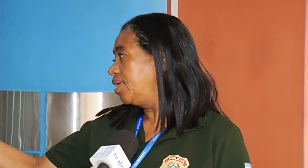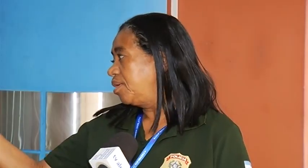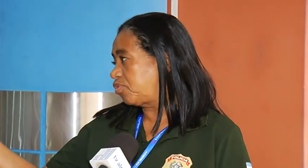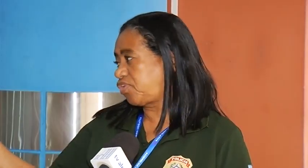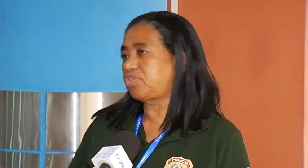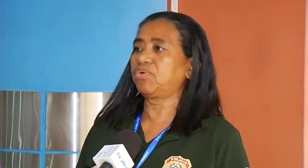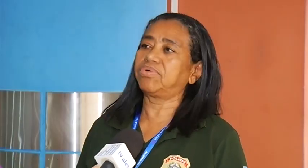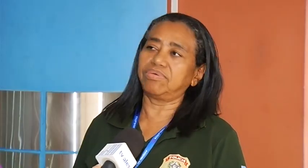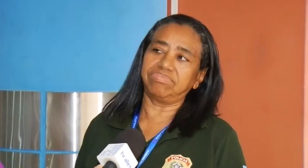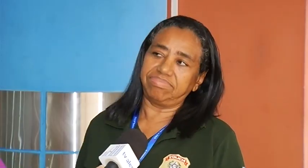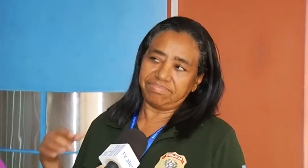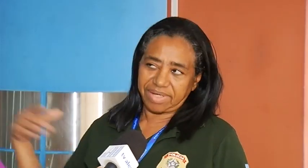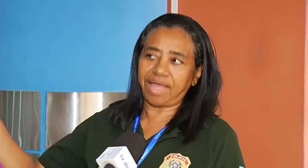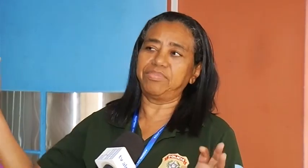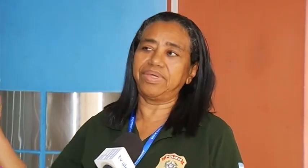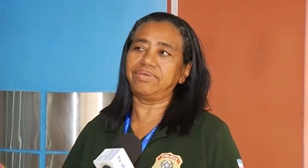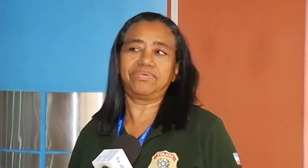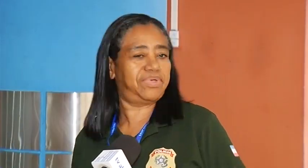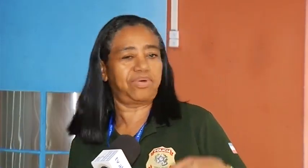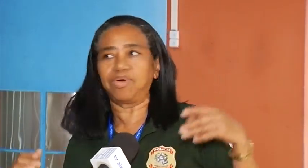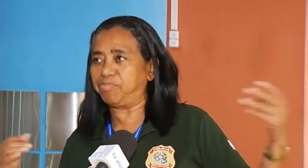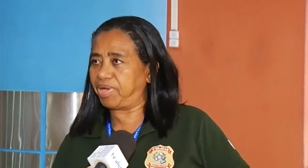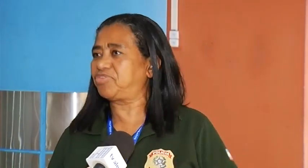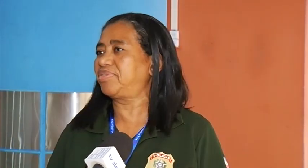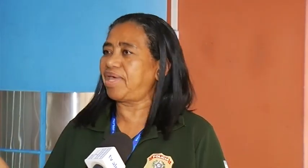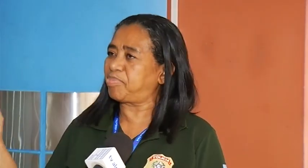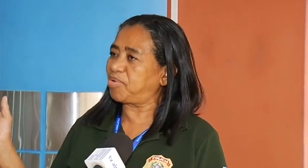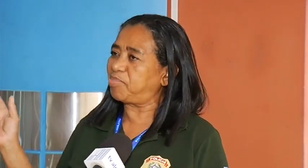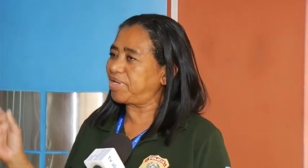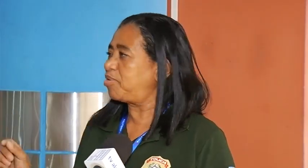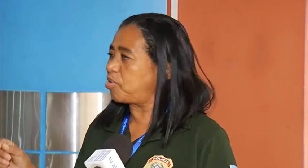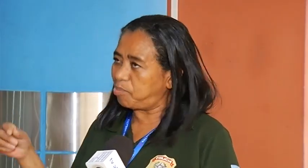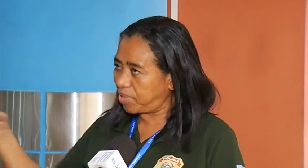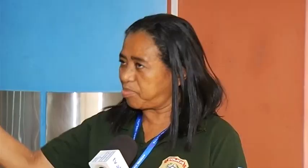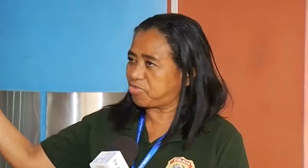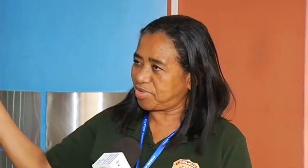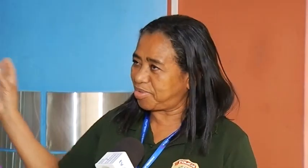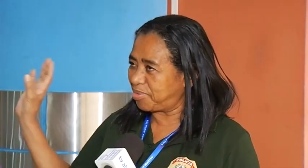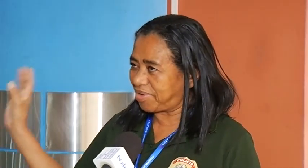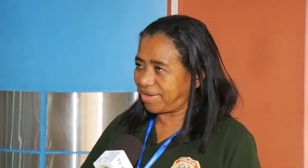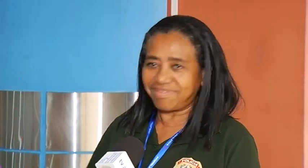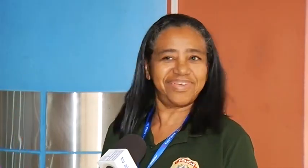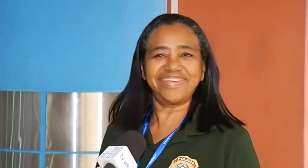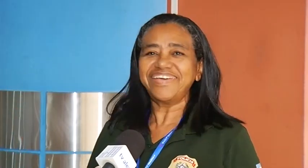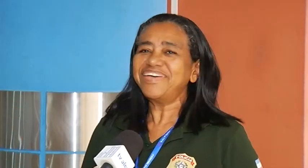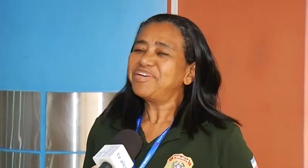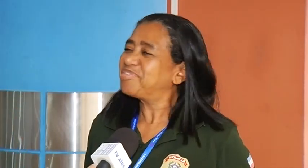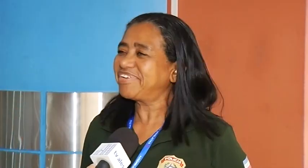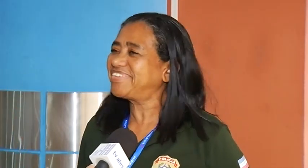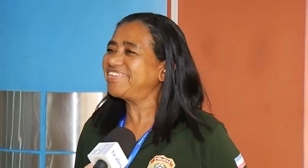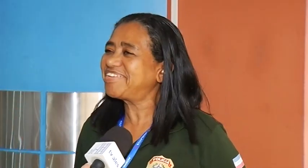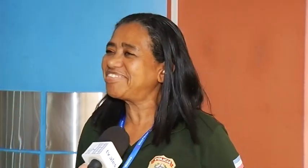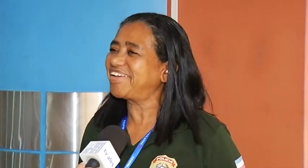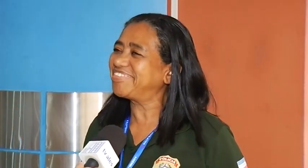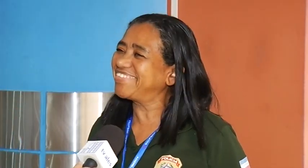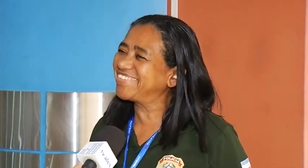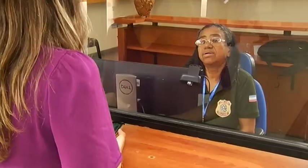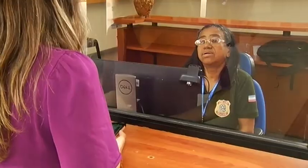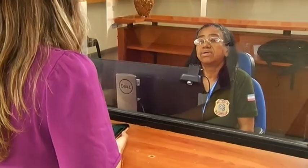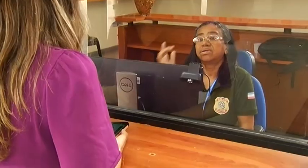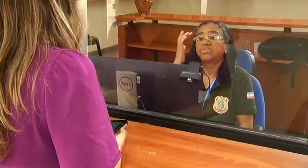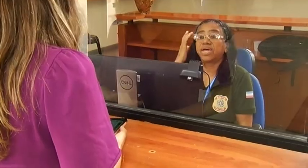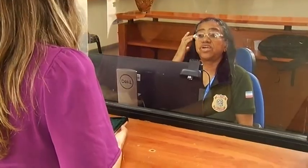de vir para o setor, eu encaminho, eu acompanho, se der para acompanhar, eu acompanho a pessoa até o local e sou assim, desse